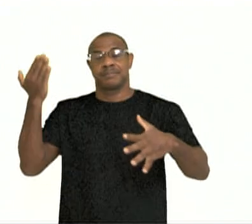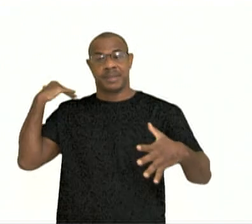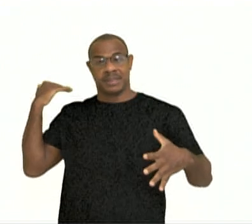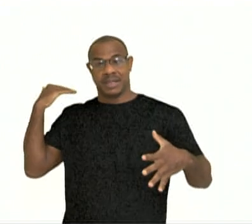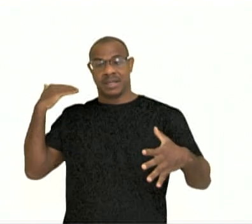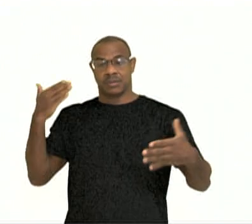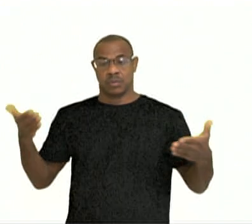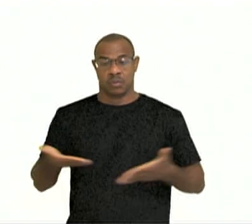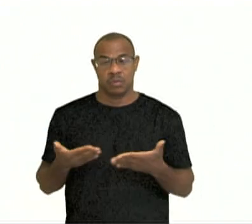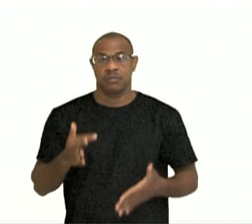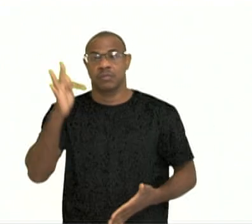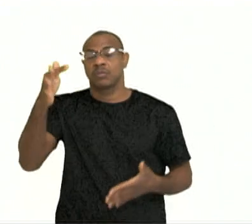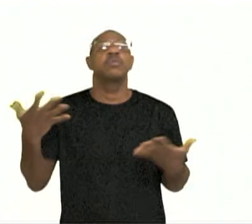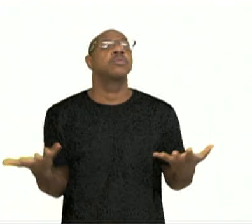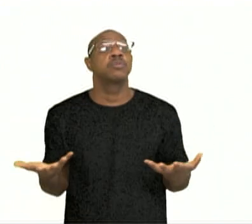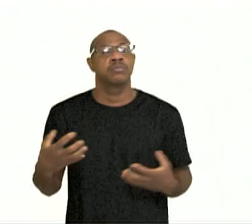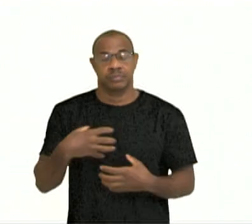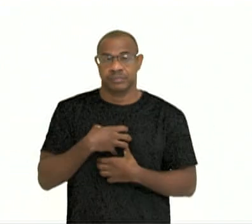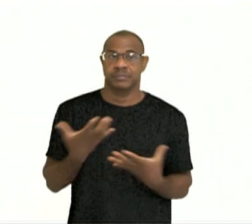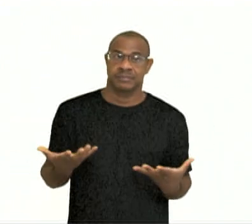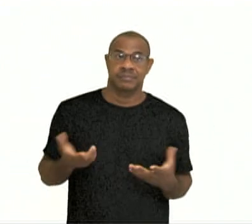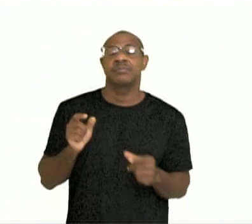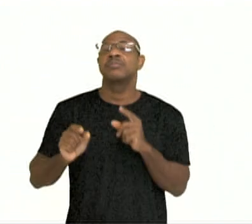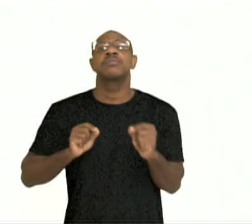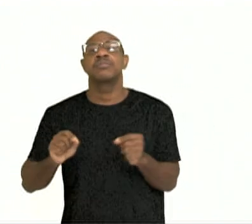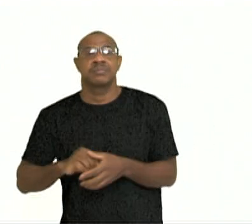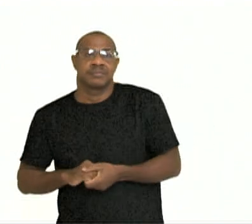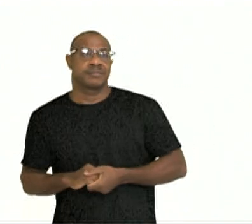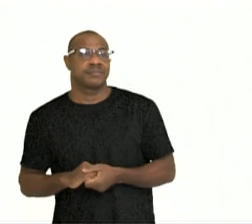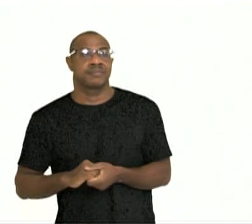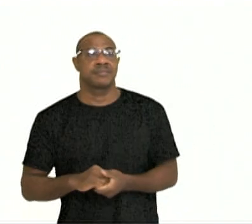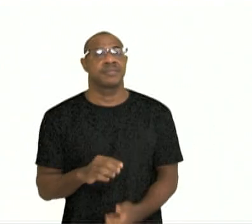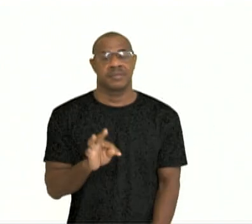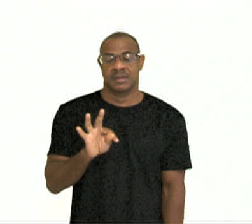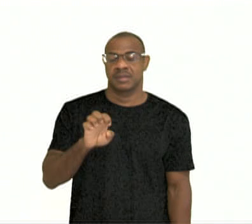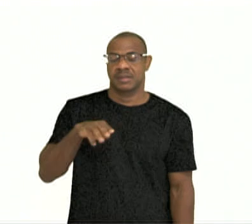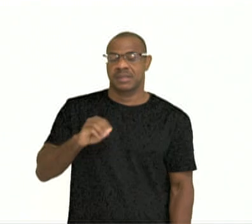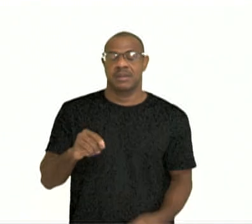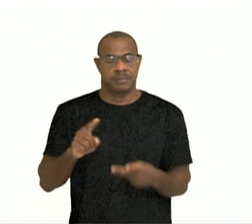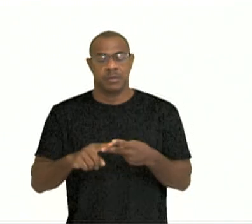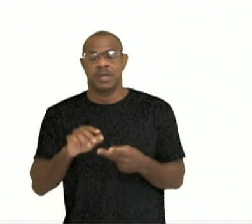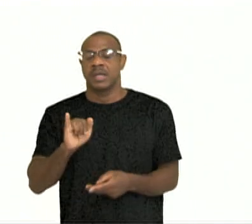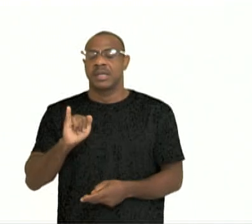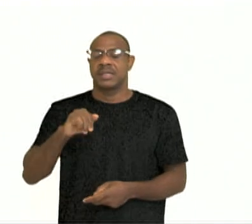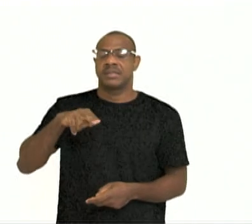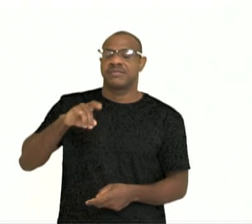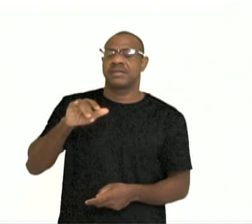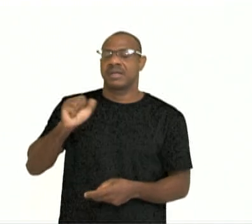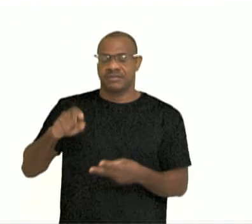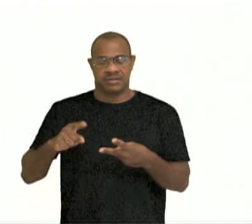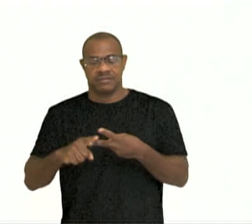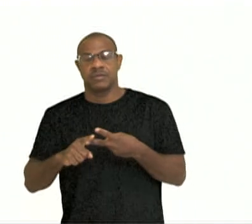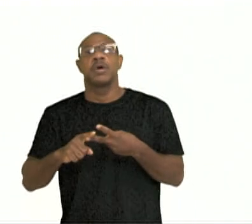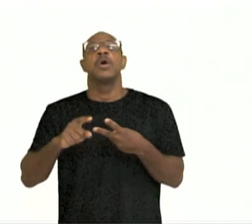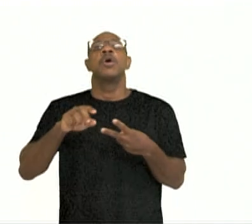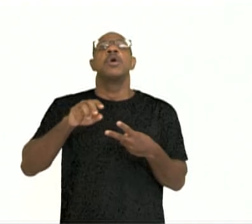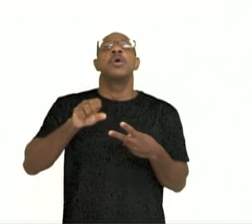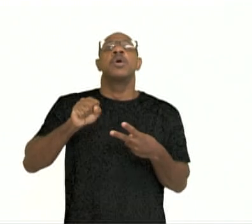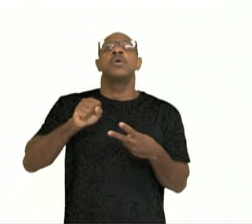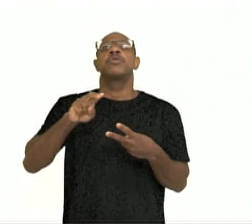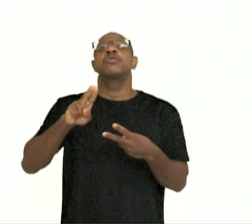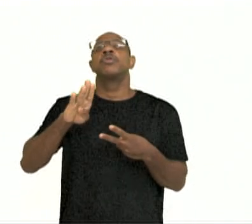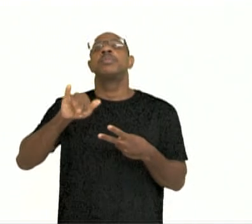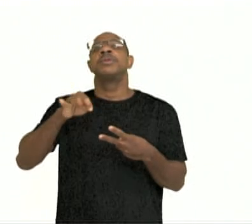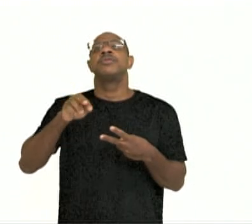e modo, né? Em língua portuguesa nós temos quem? O modo indicativo, o modo subjuntivo e o